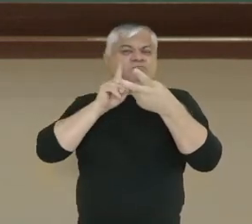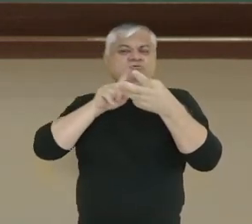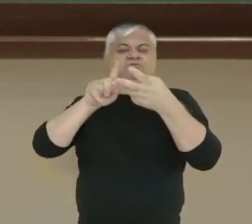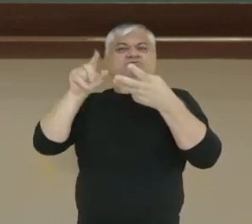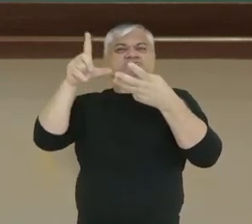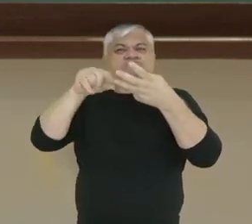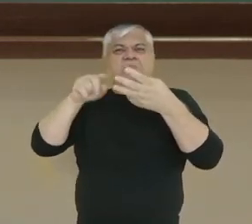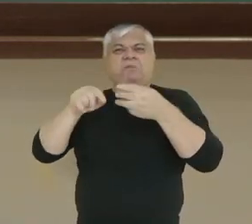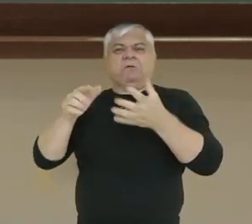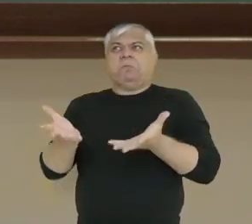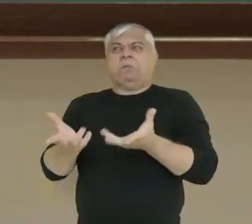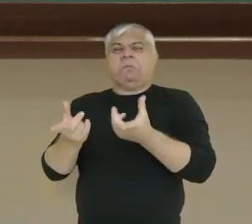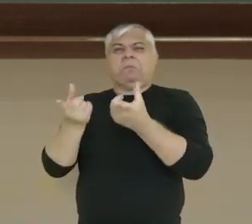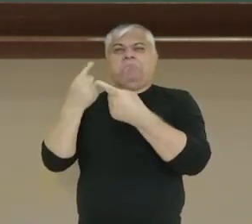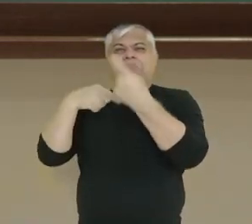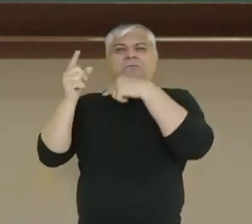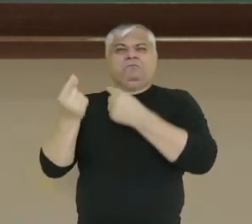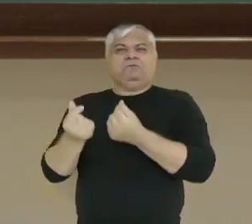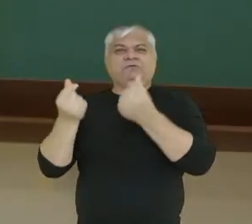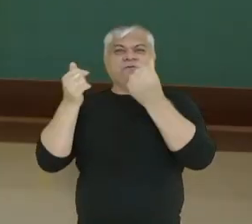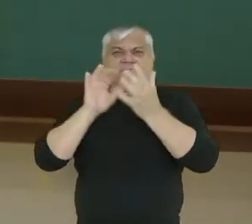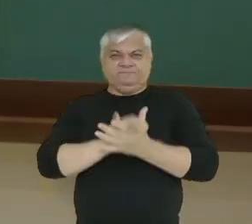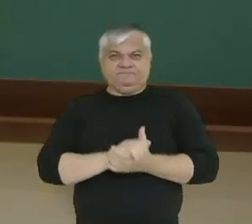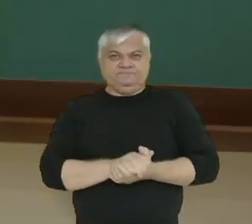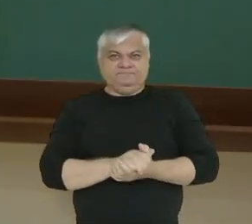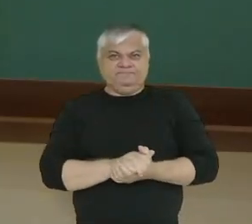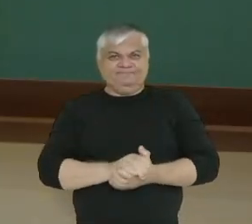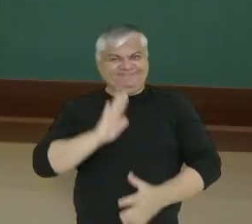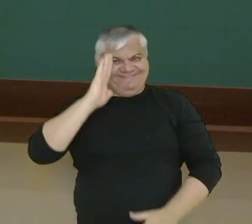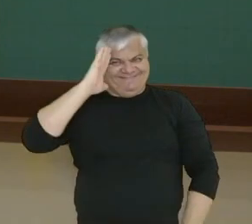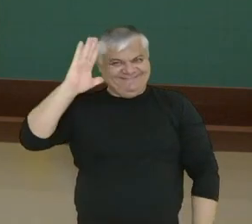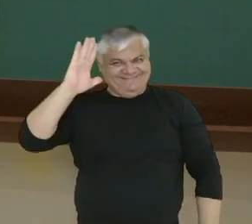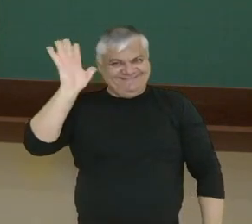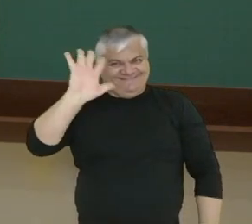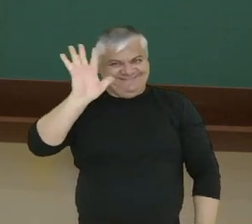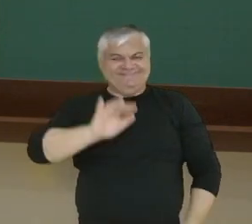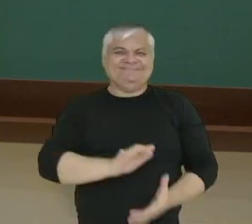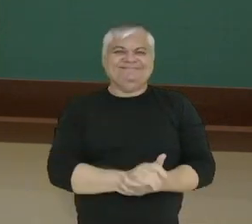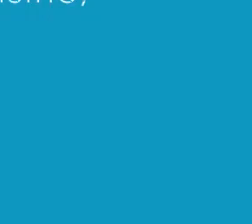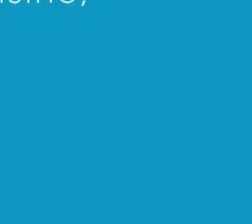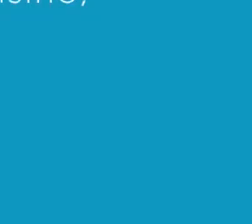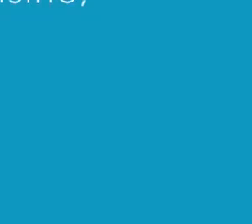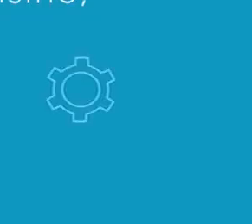dos Estados Unidos e do Japão. Até a próxima, pessoal!